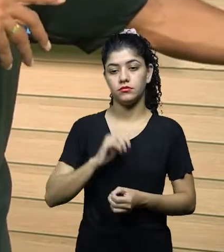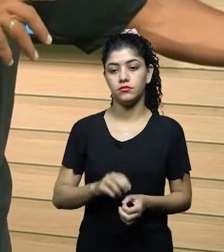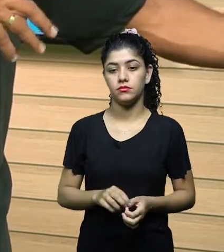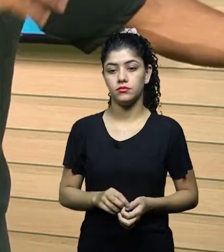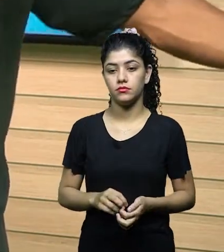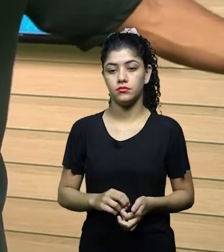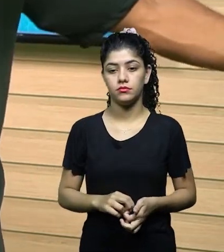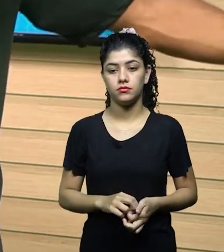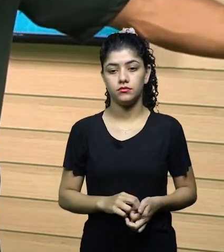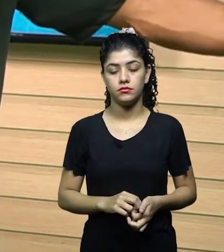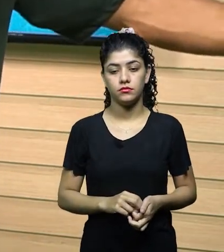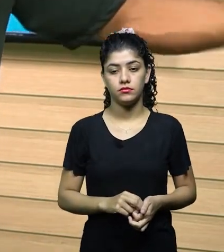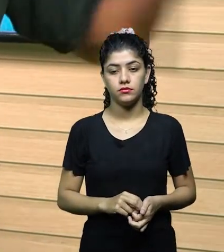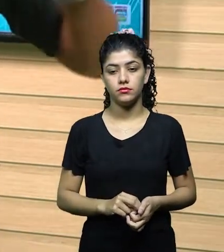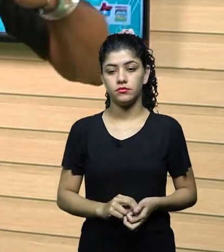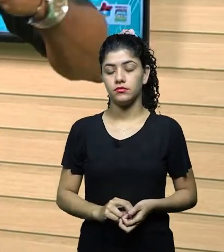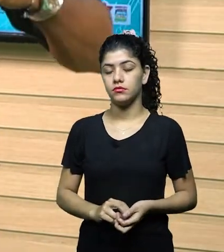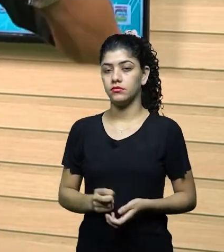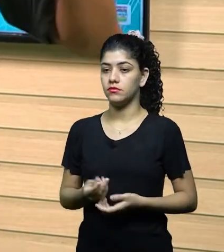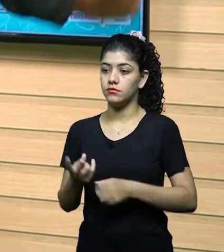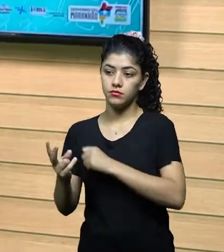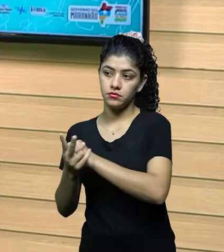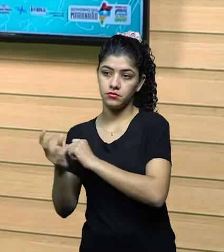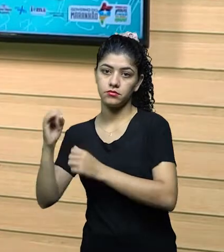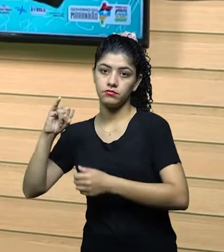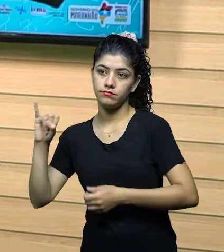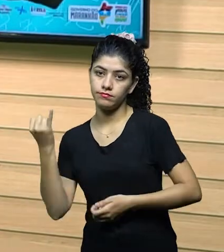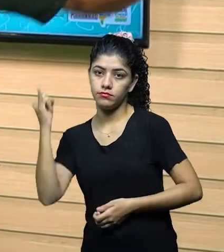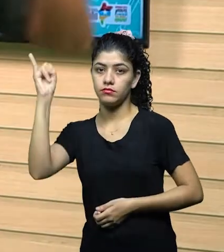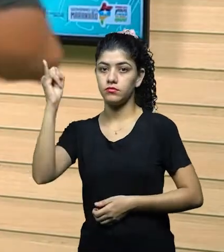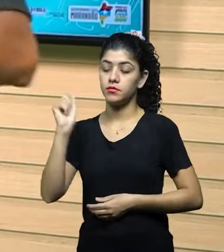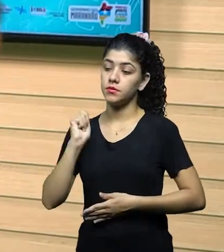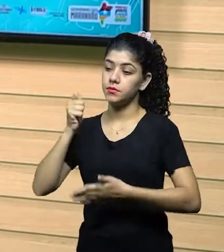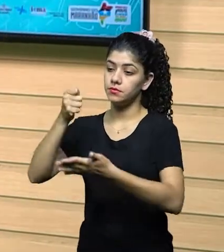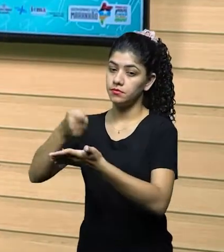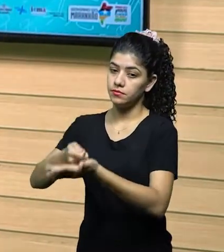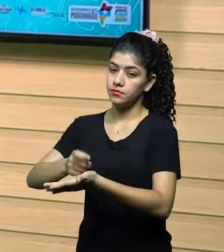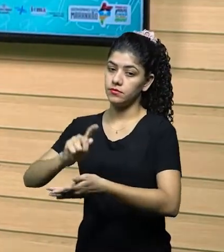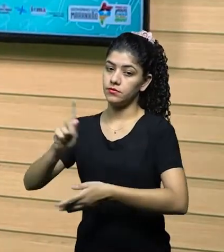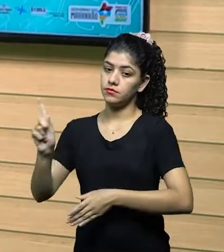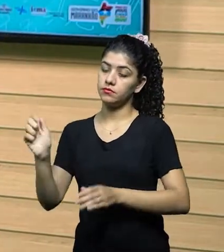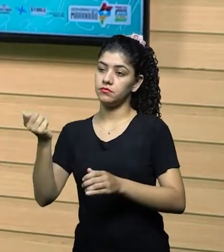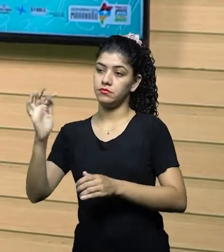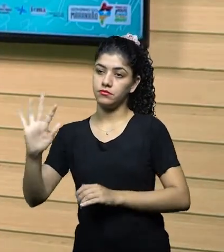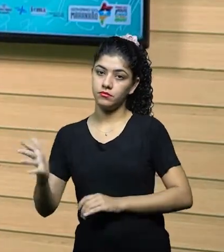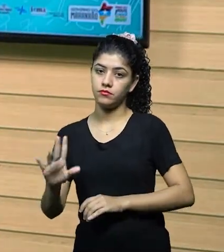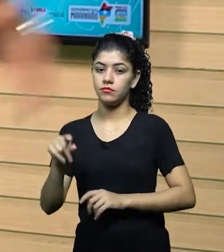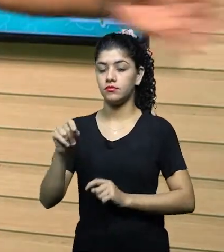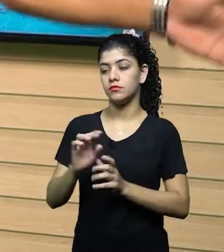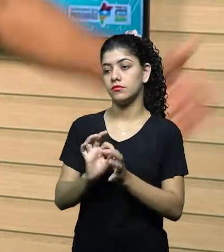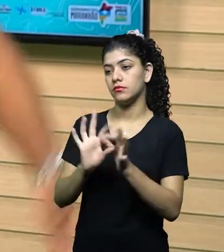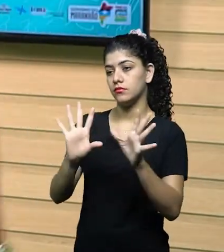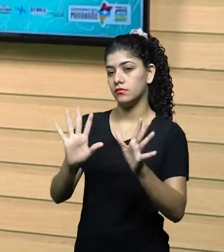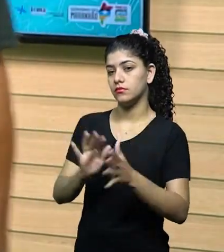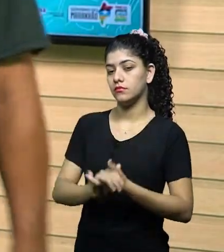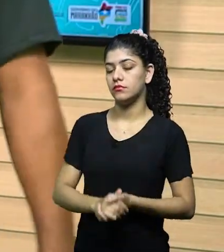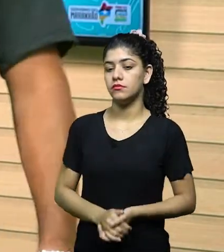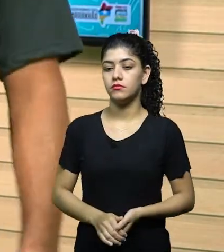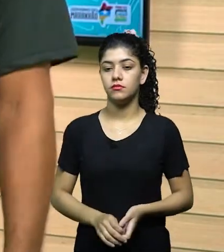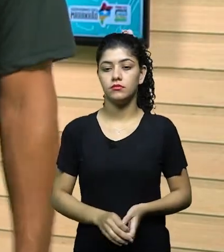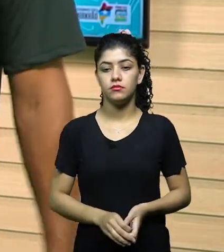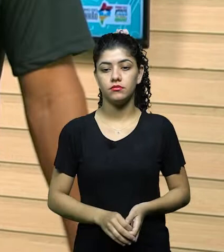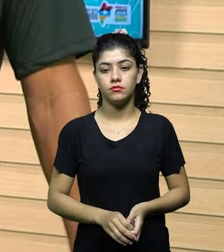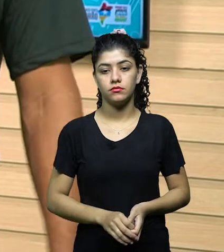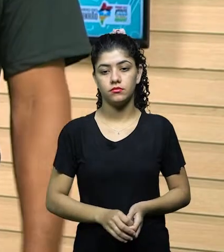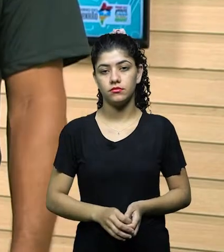Cobra juros em cima desse empréstimo, juros altos, e te paga um juro barato por você deixar o seu dinheiro lá na